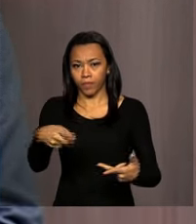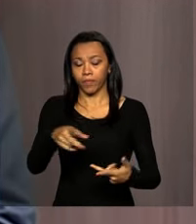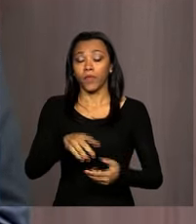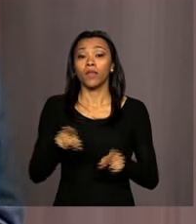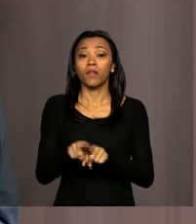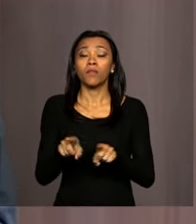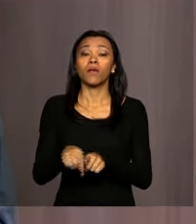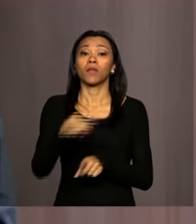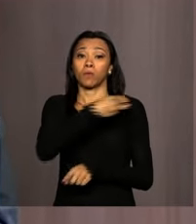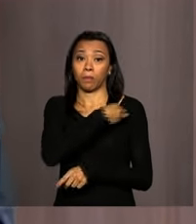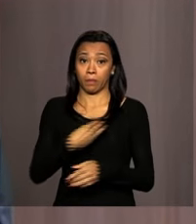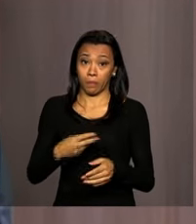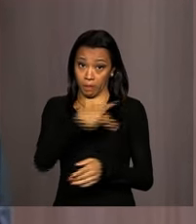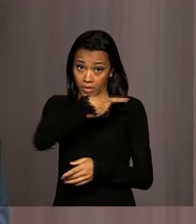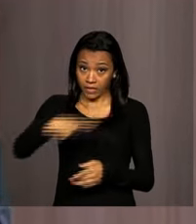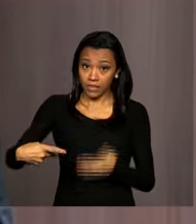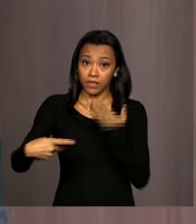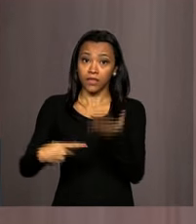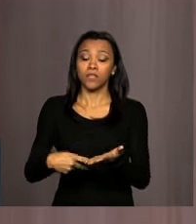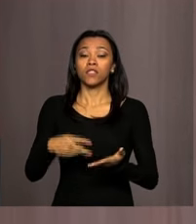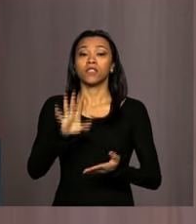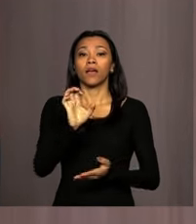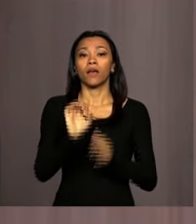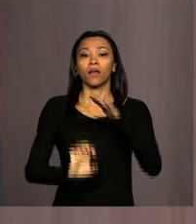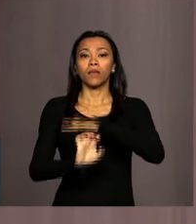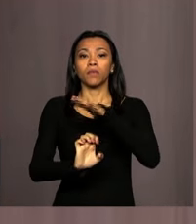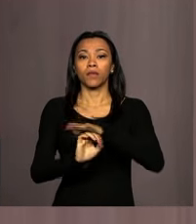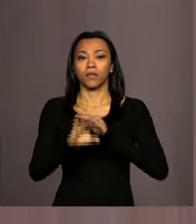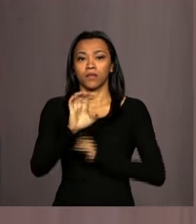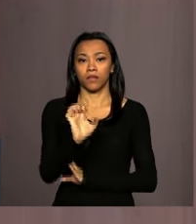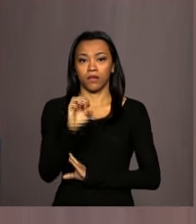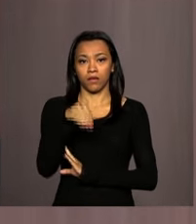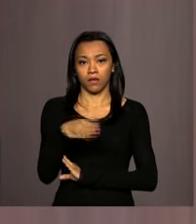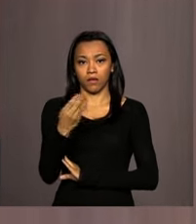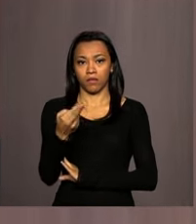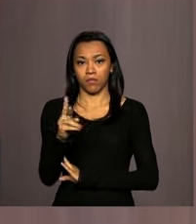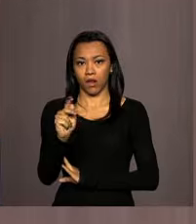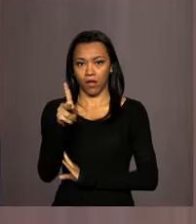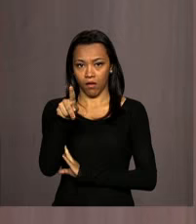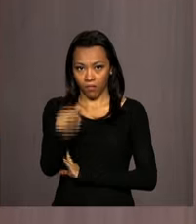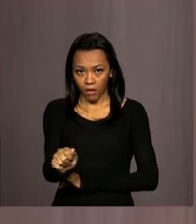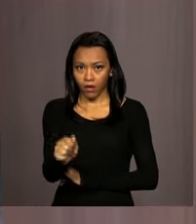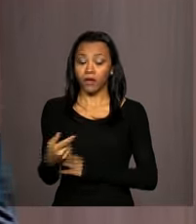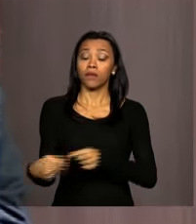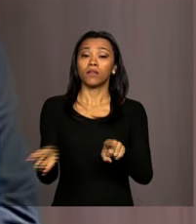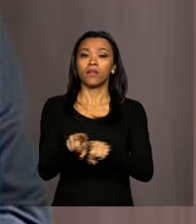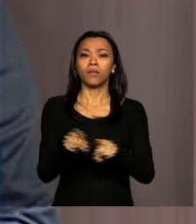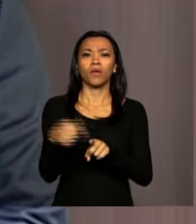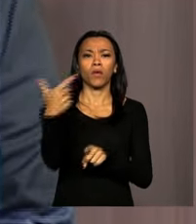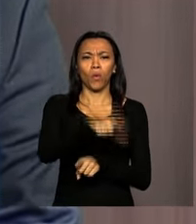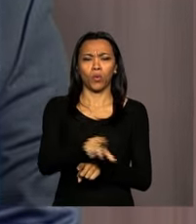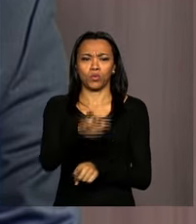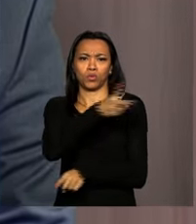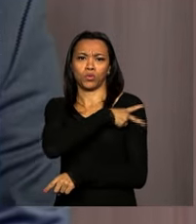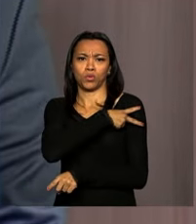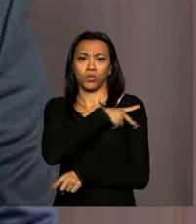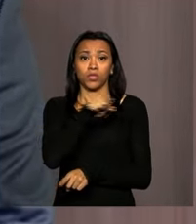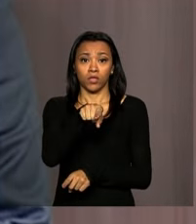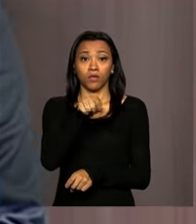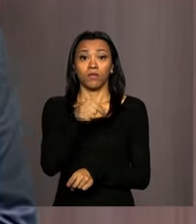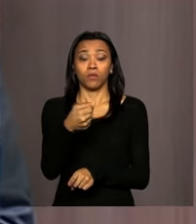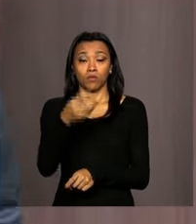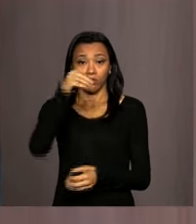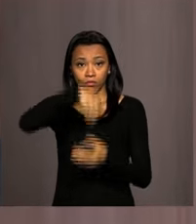do presidente da Embrapa, o senhor Maurício Antônio Lopes, do chefe de departamento do Banco Central do